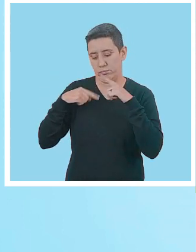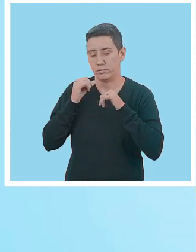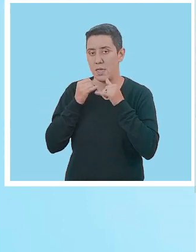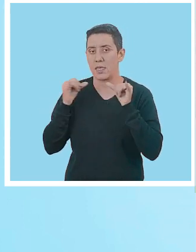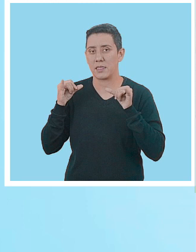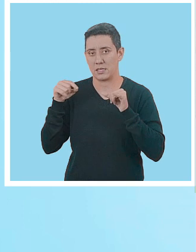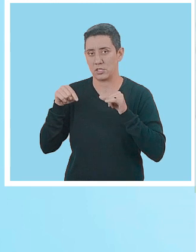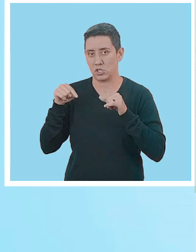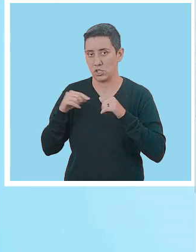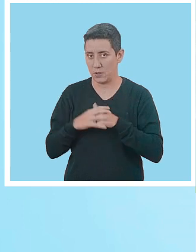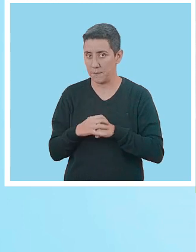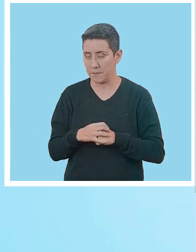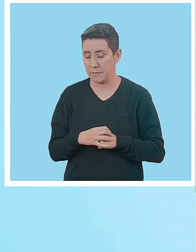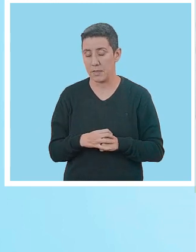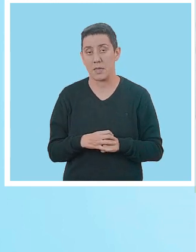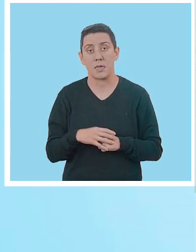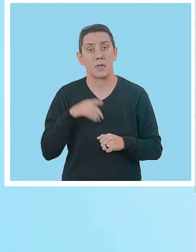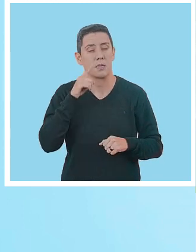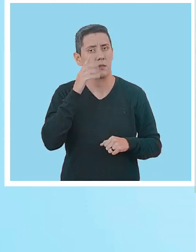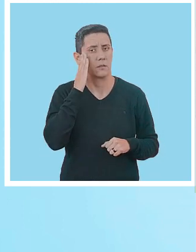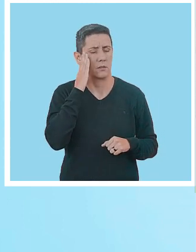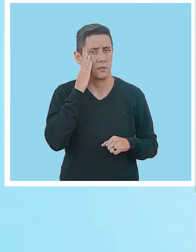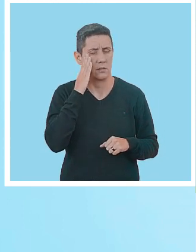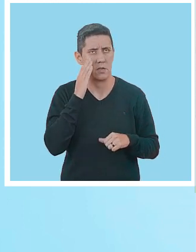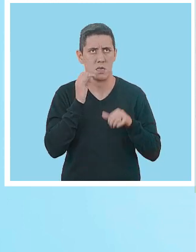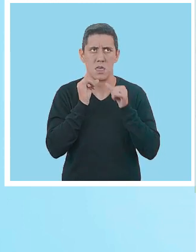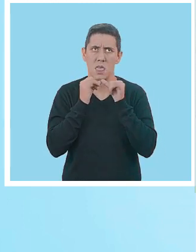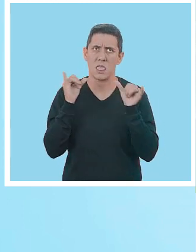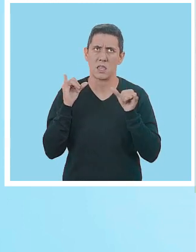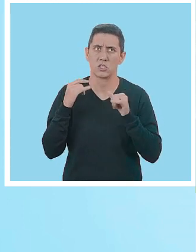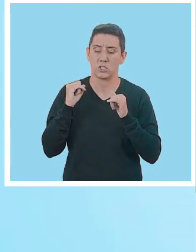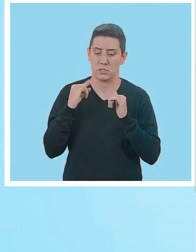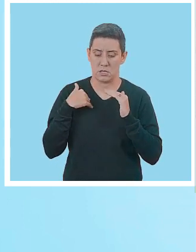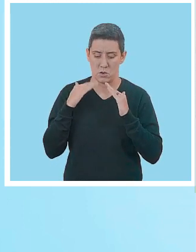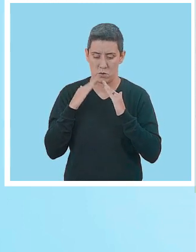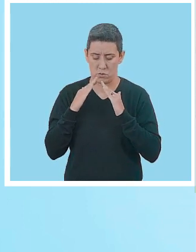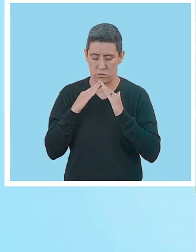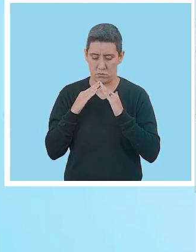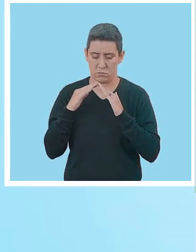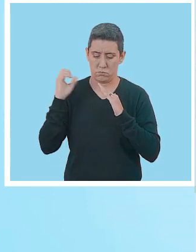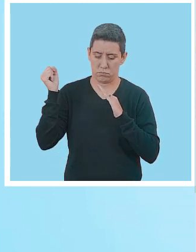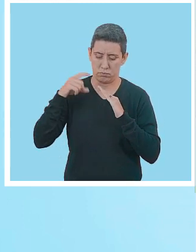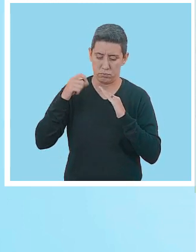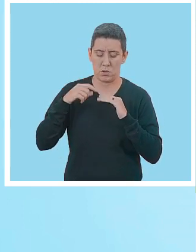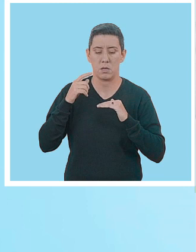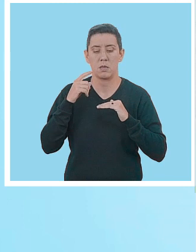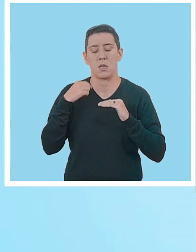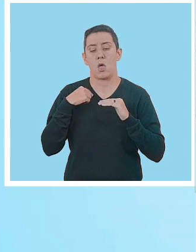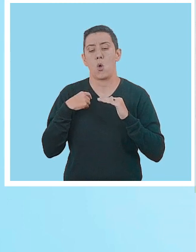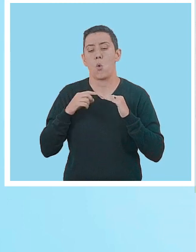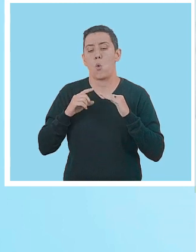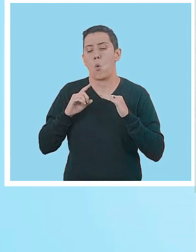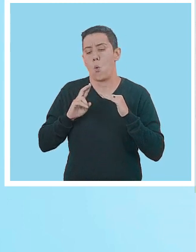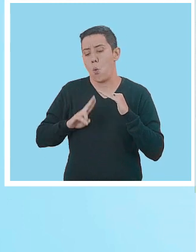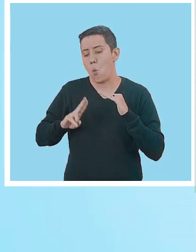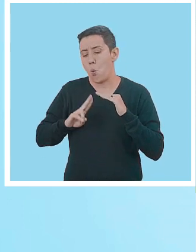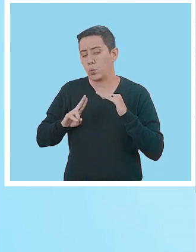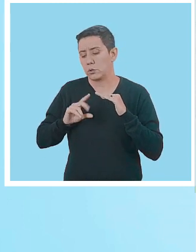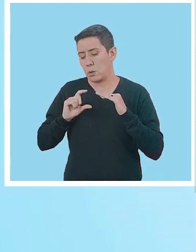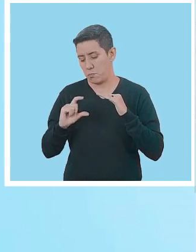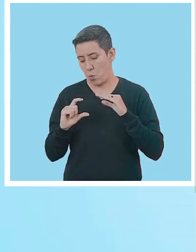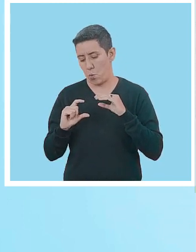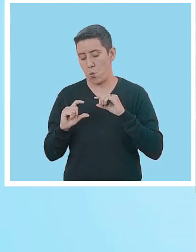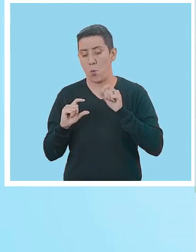energia para rede energia consumida no final do mês a feito um conto de contas da então quanto você exportou quanto consumiu